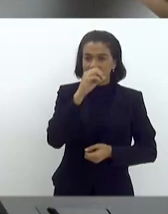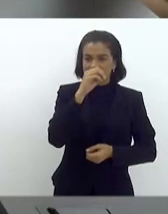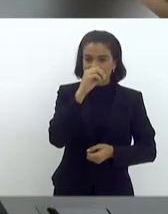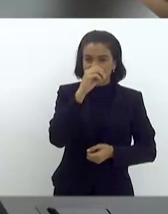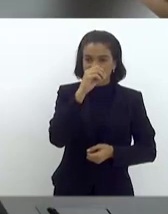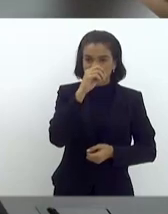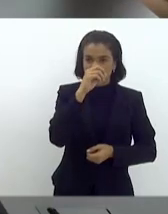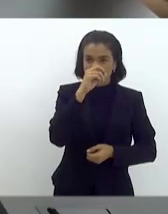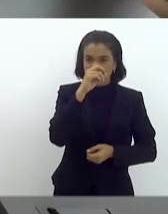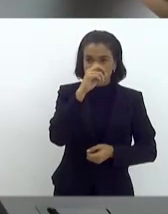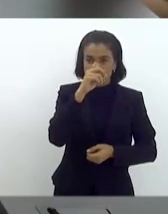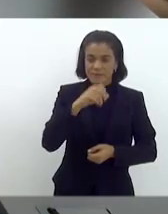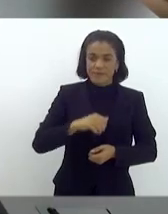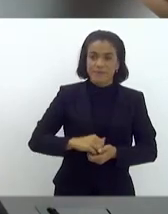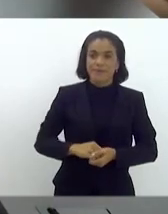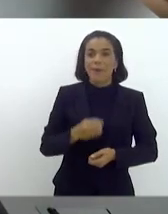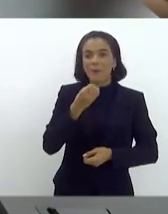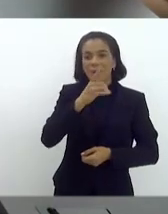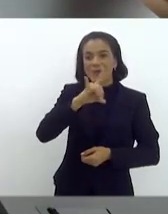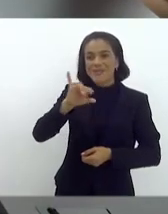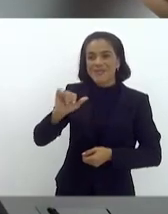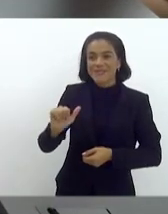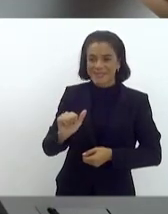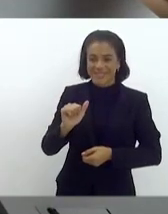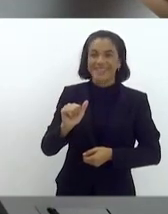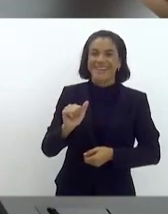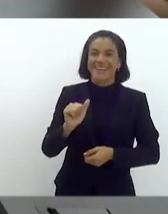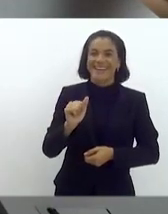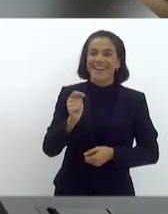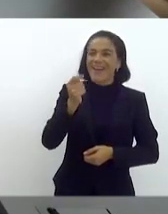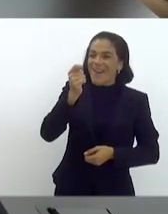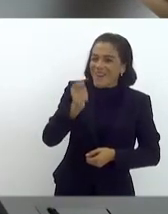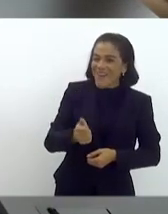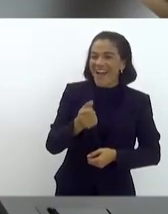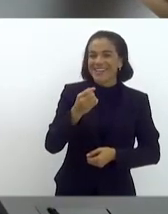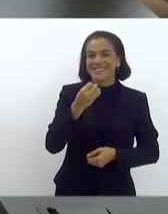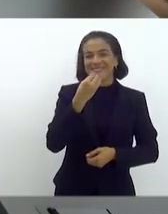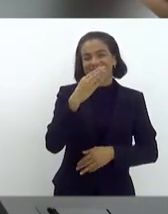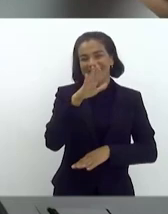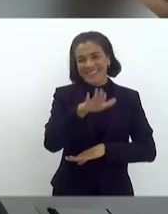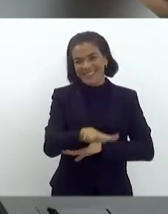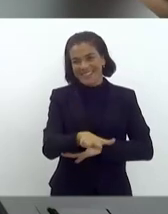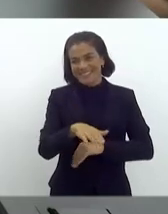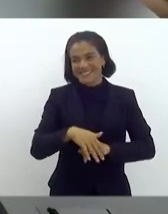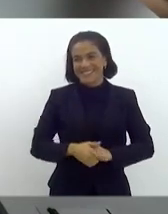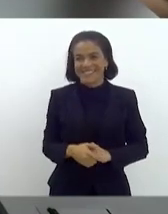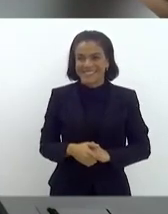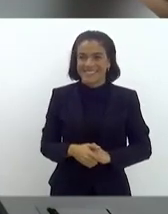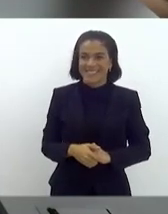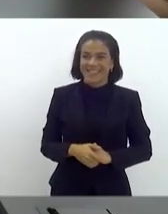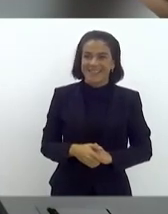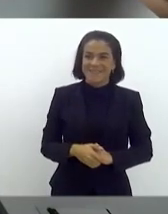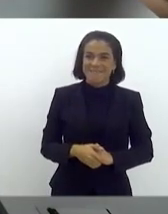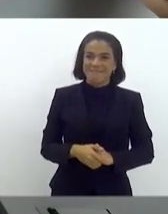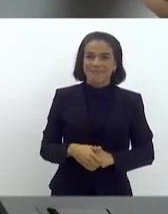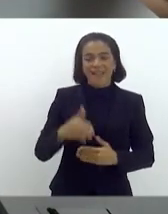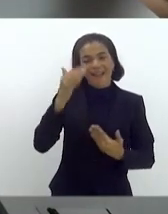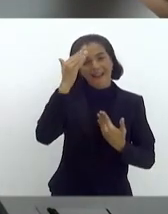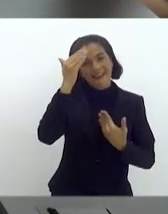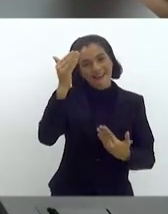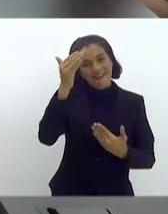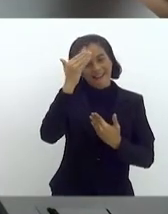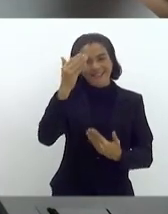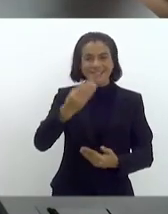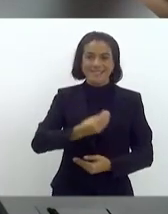bom dia bom dia ainda né quase quase Boa tarde agradecer né